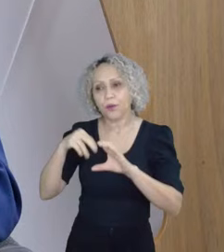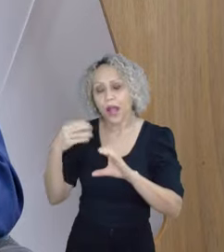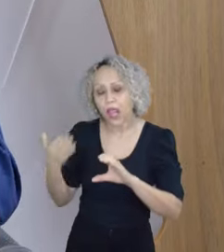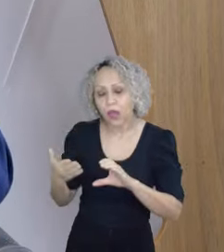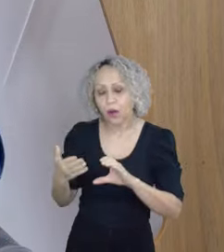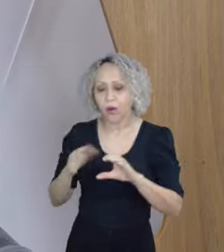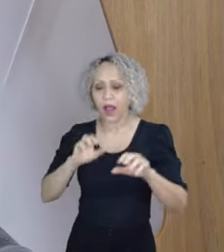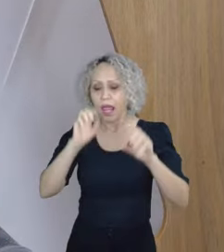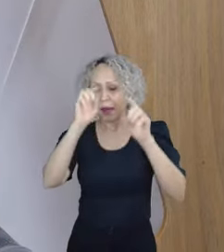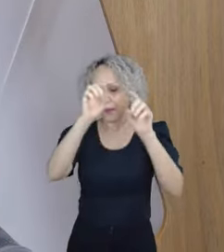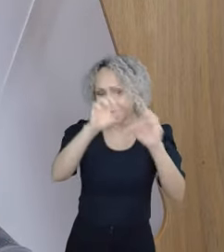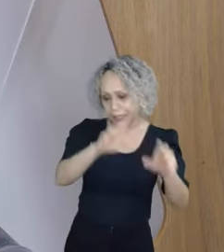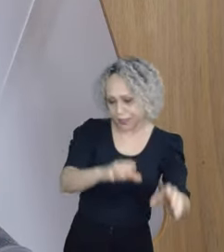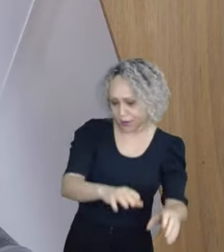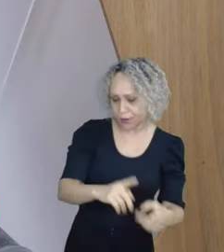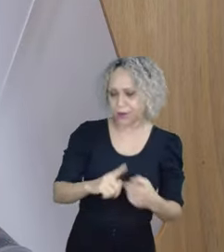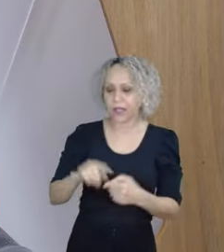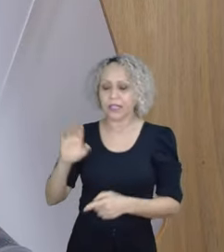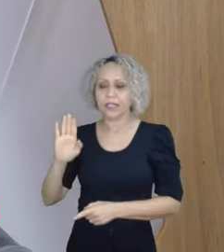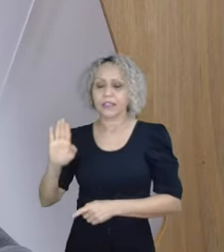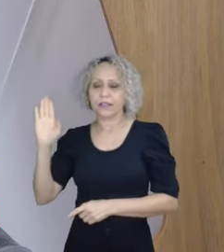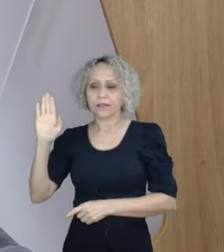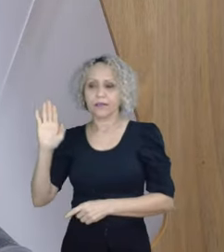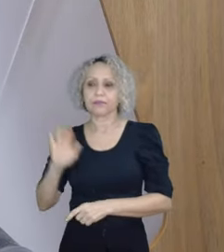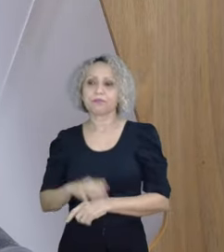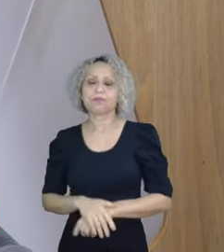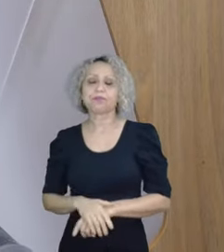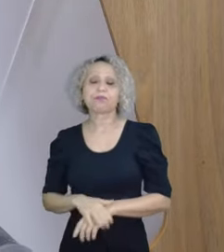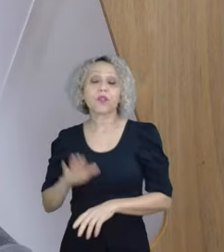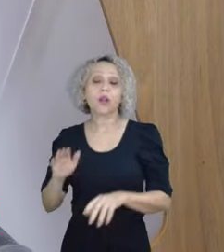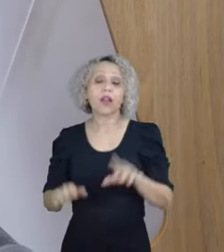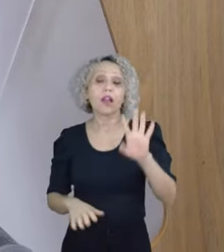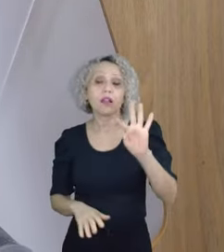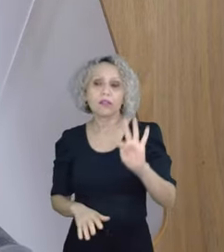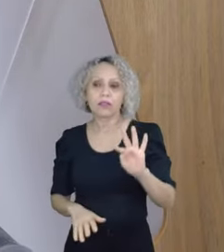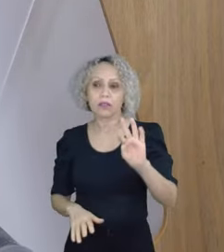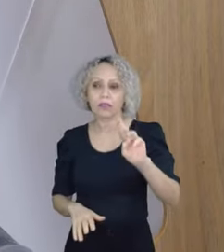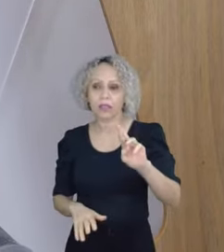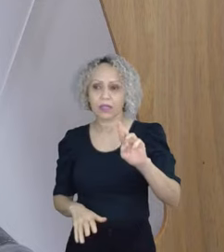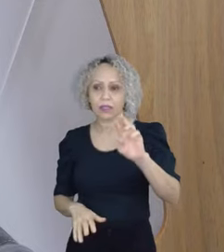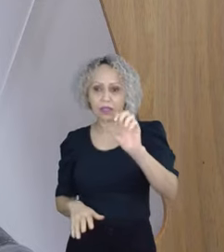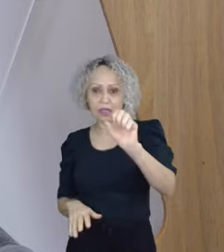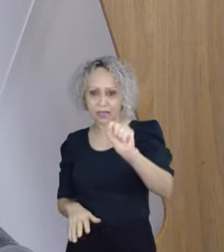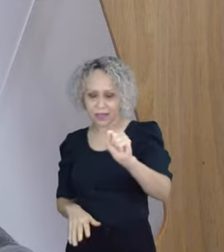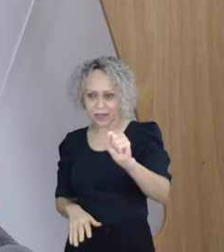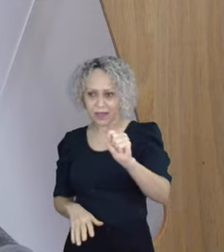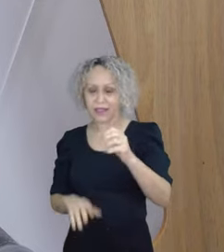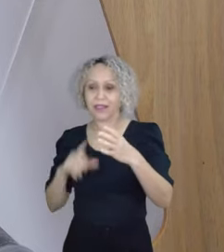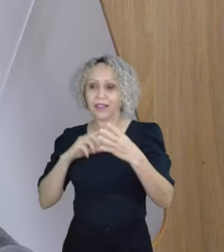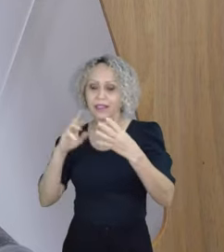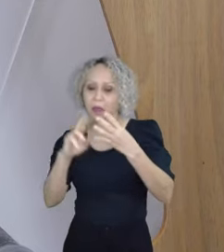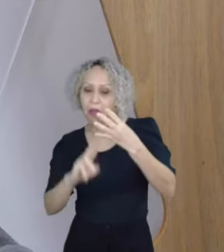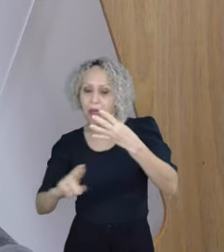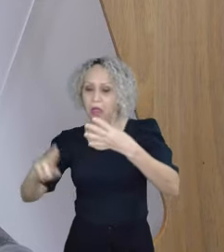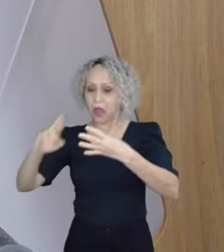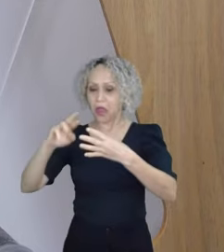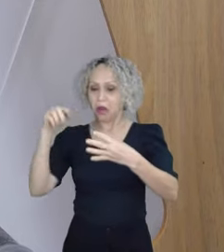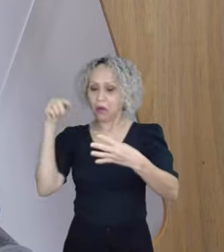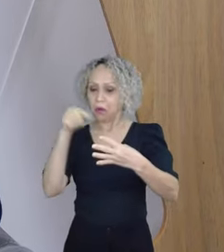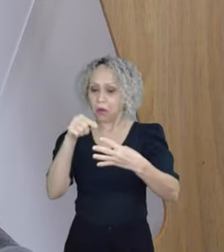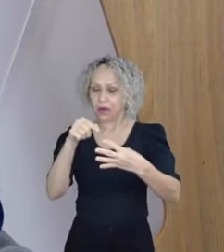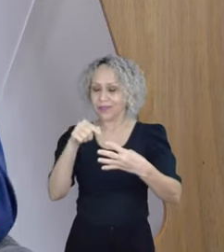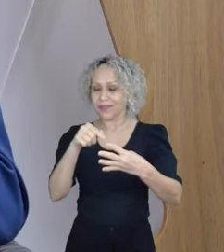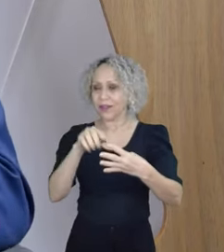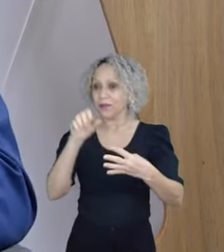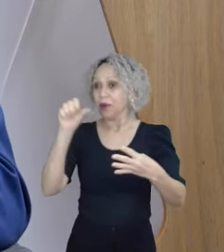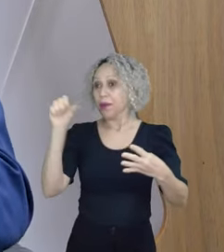aconteceu com o Deltan. O recurso veio ao TSE. No TSE, ele foi condenado. Foi o resultado ao contrário, né? Foi condenado por